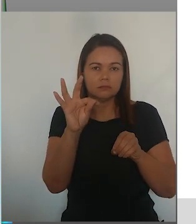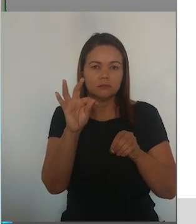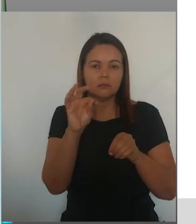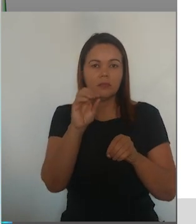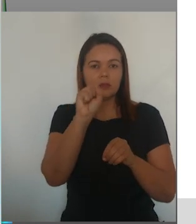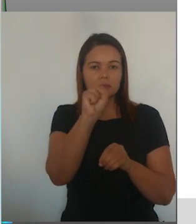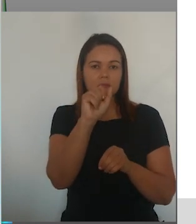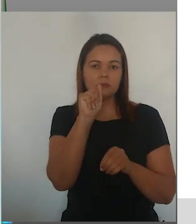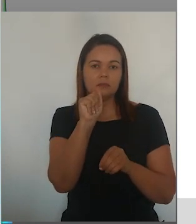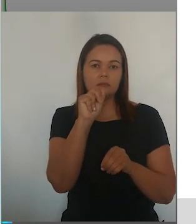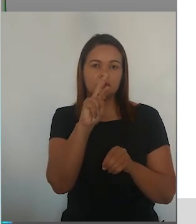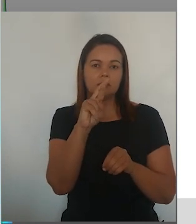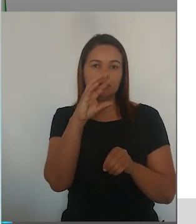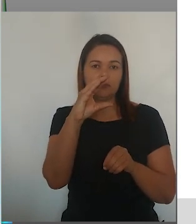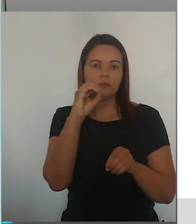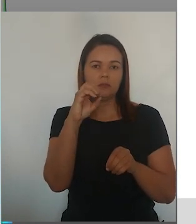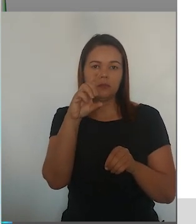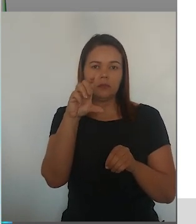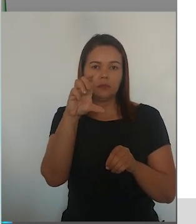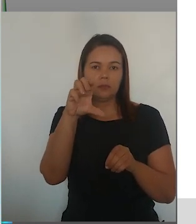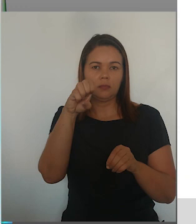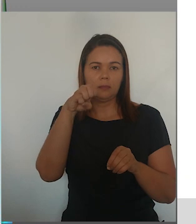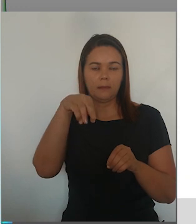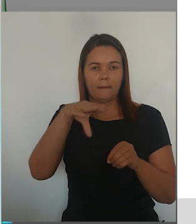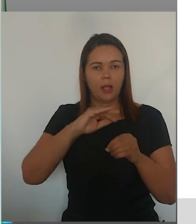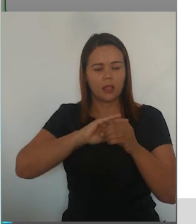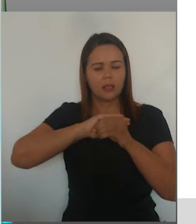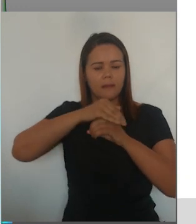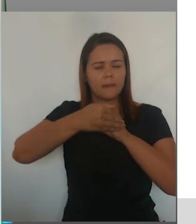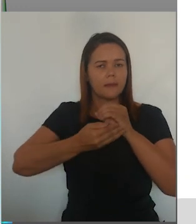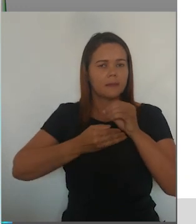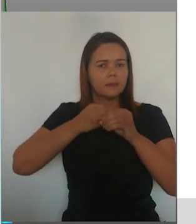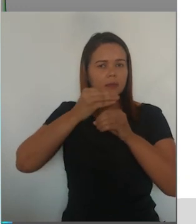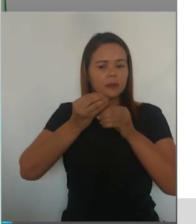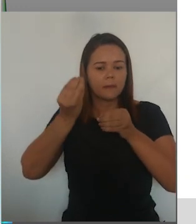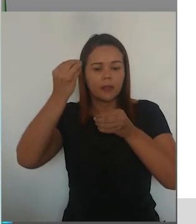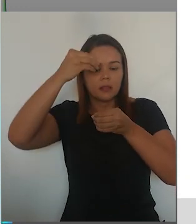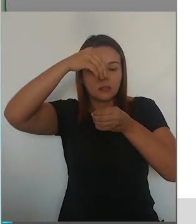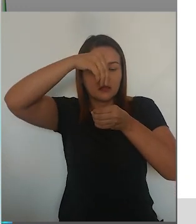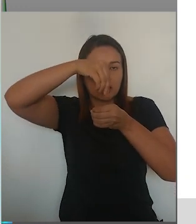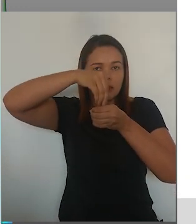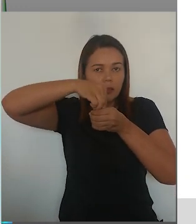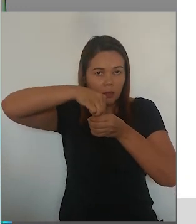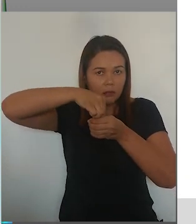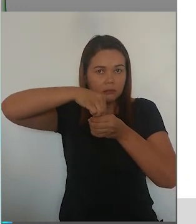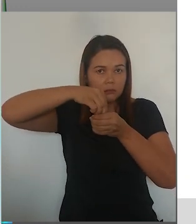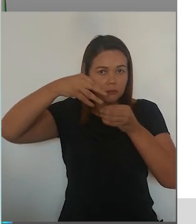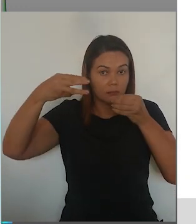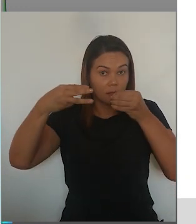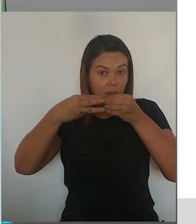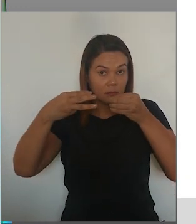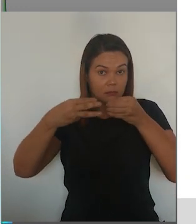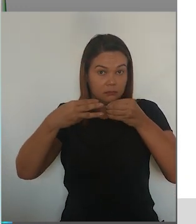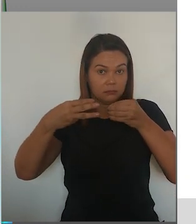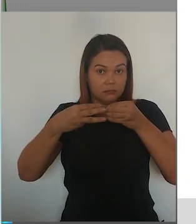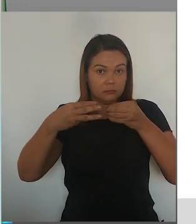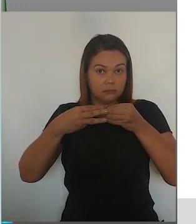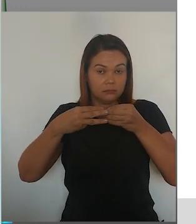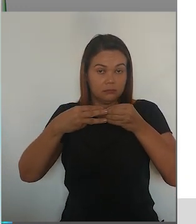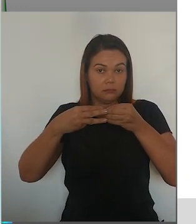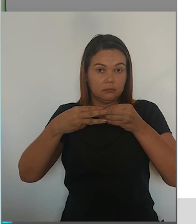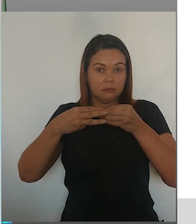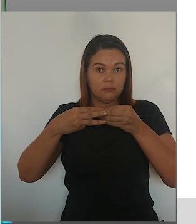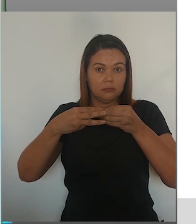Os túbulos T são invaginações do sarcolema, ou seja, da membrana